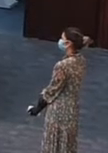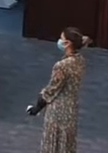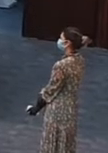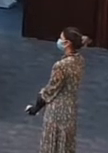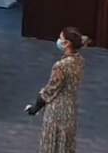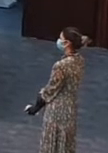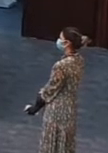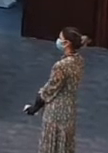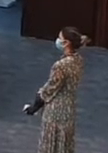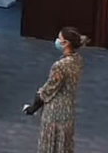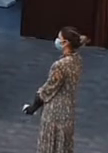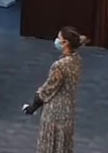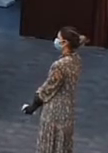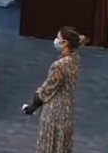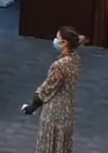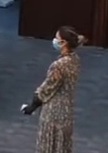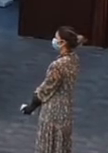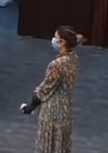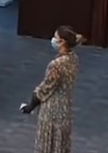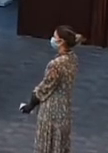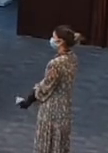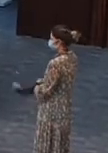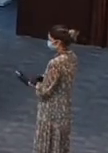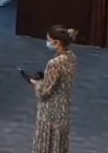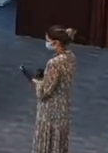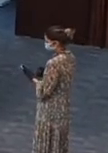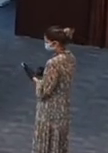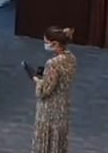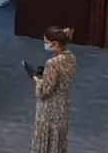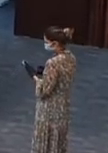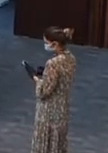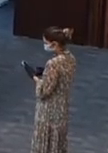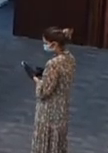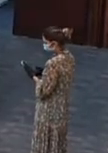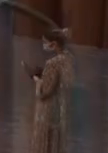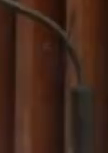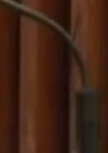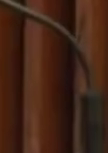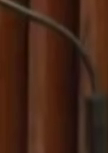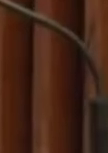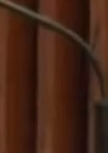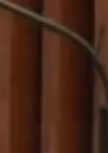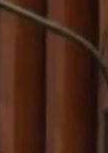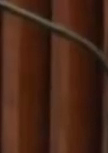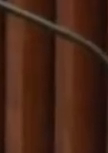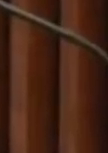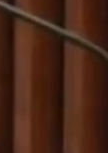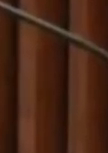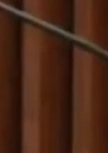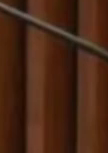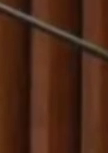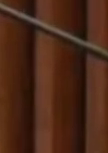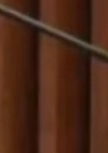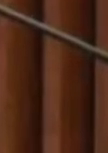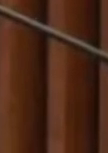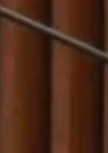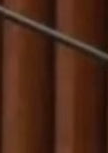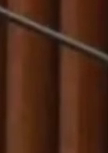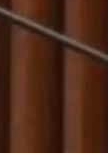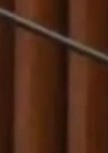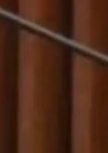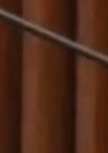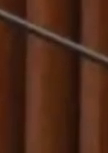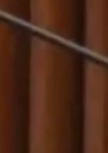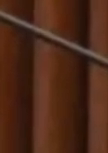e o plenário da Assembleia Legislativa do Paraná eram dos espaços preferidos do deputado caíto Quintana que foi um dos